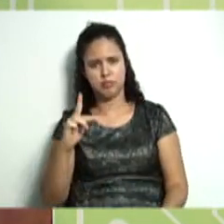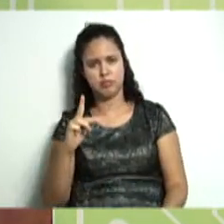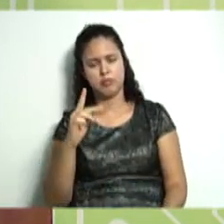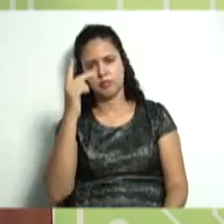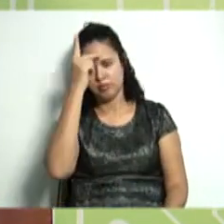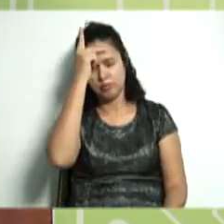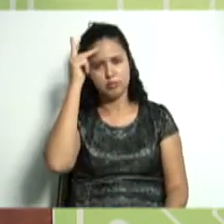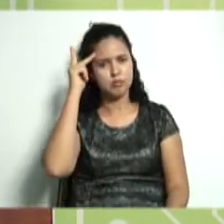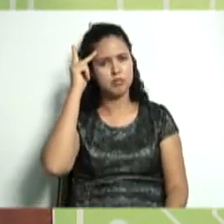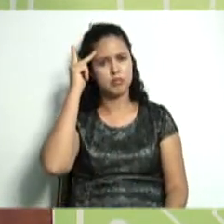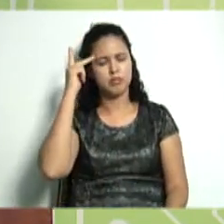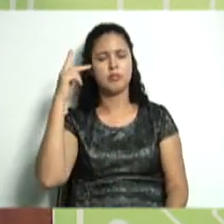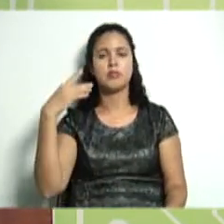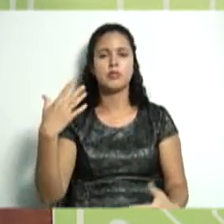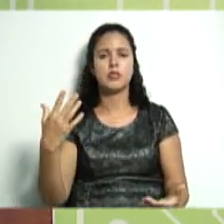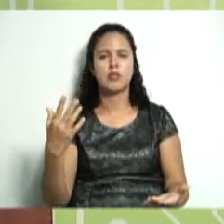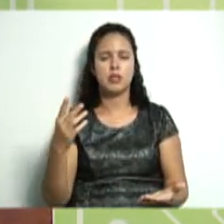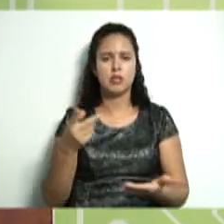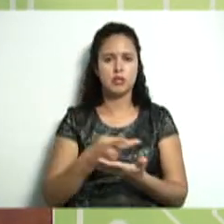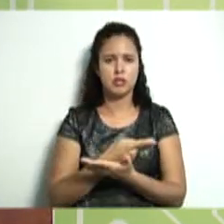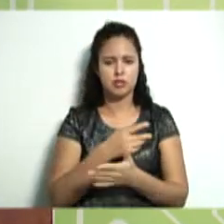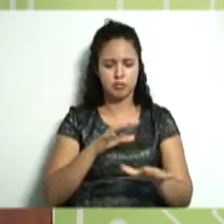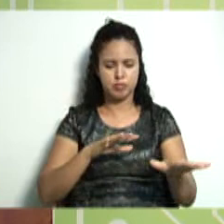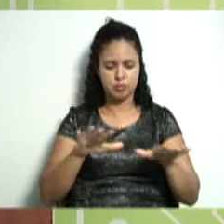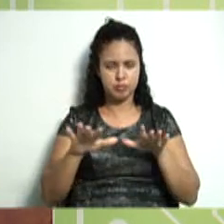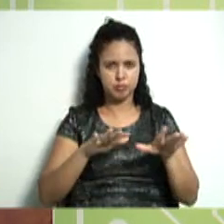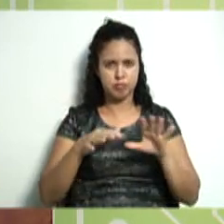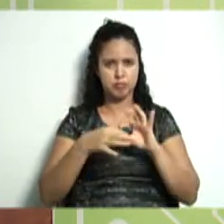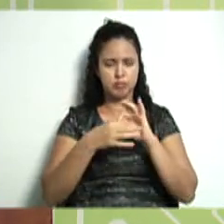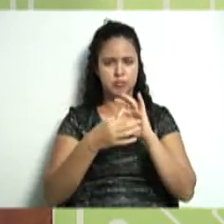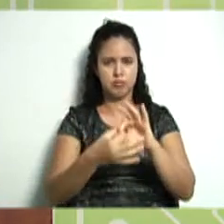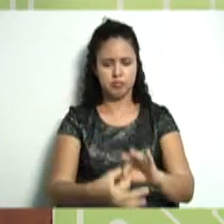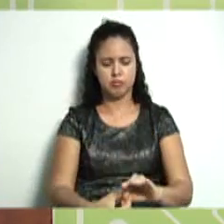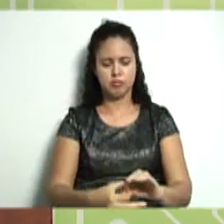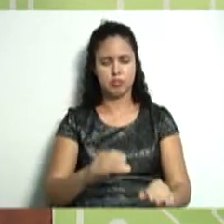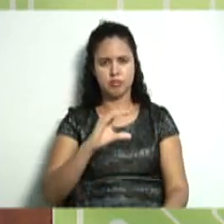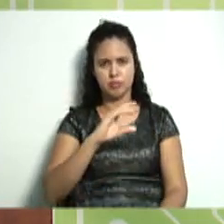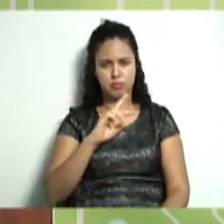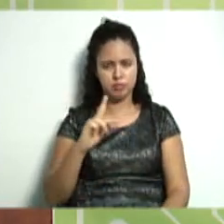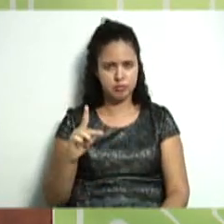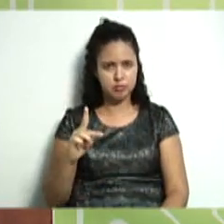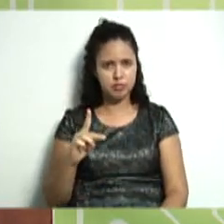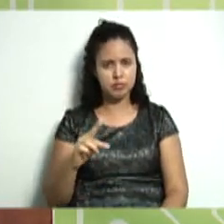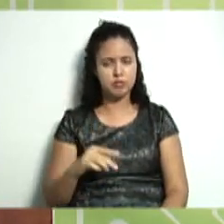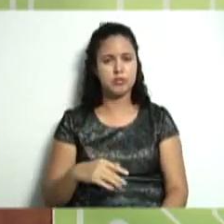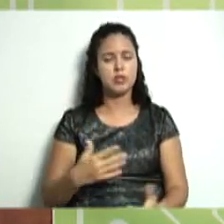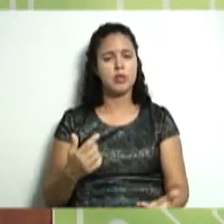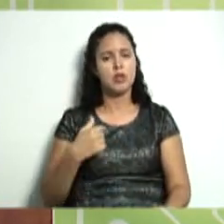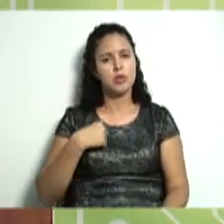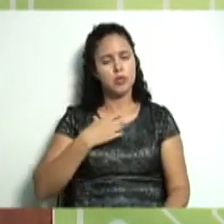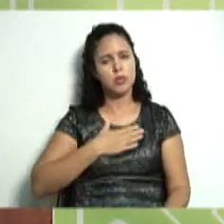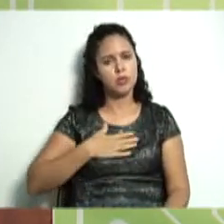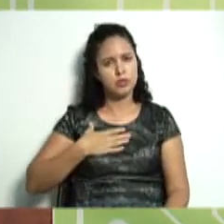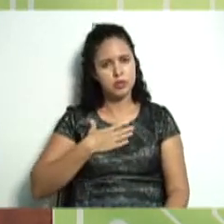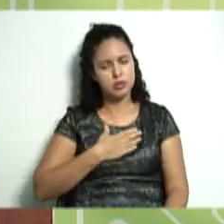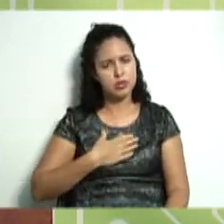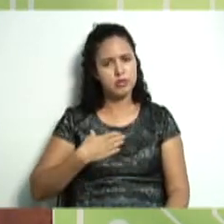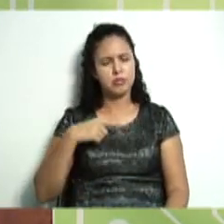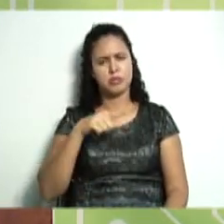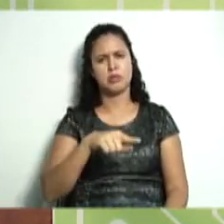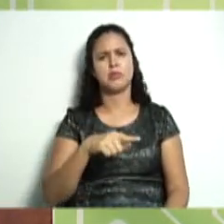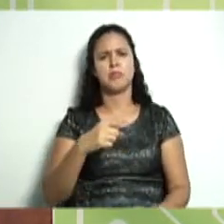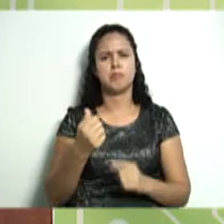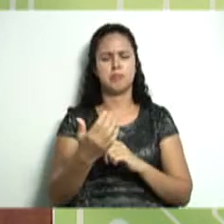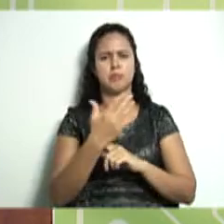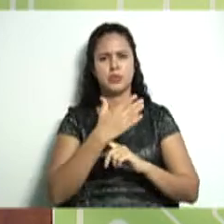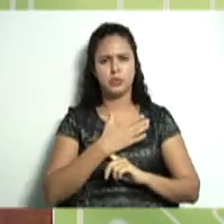sendo um movimento que é ligado à cooperativa. Eu adorei a participação de vocês. Professora